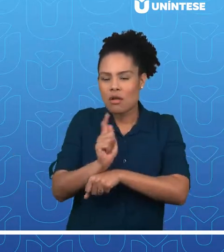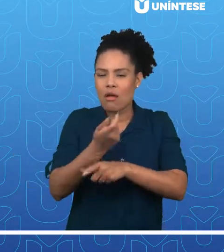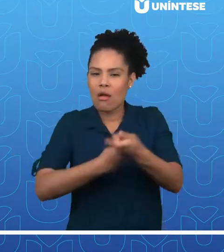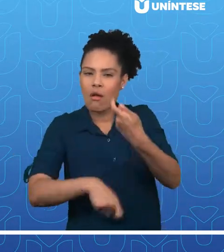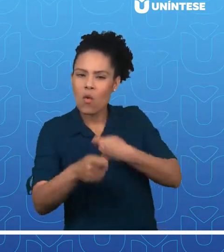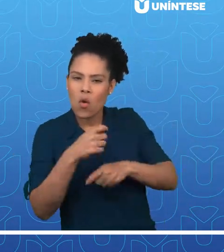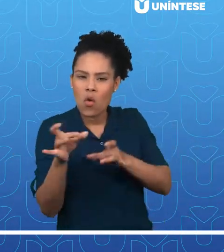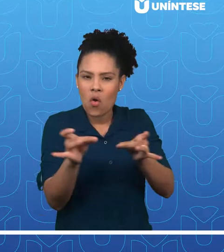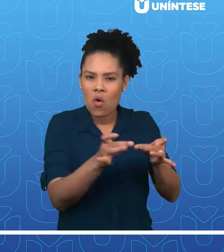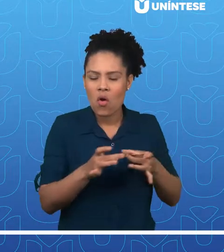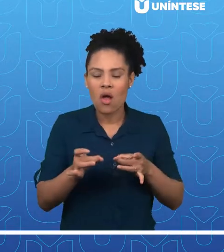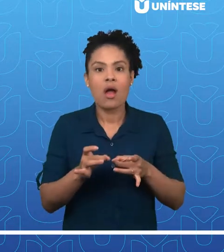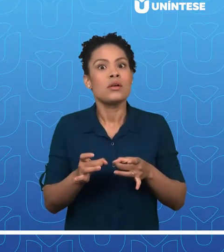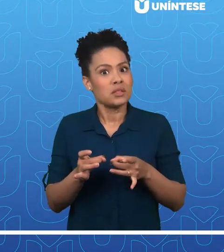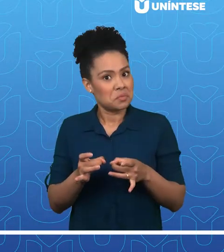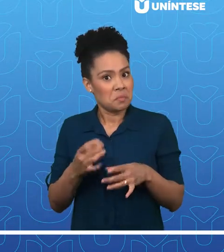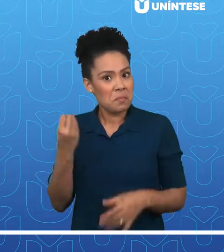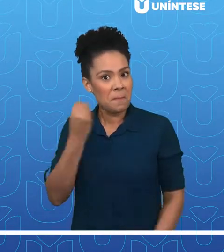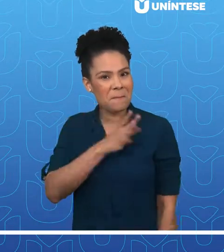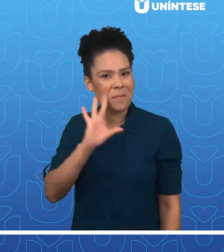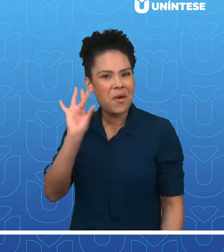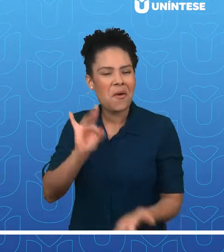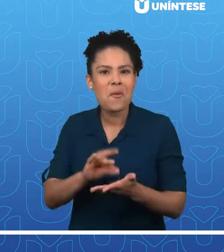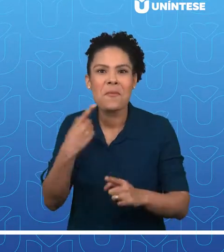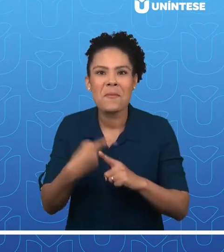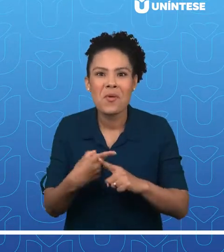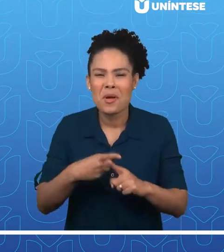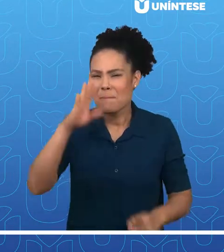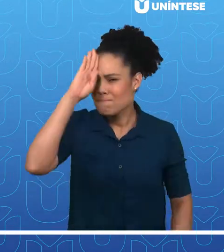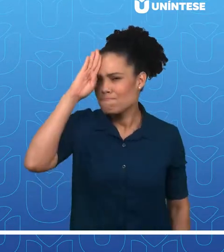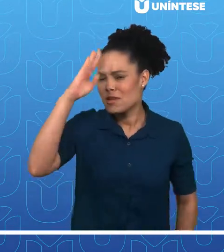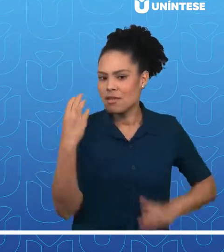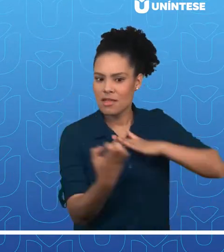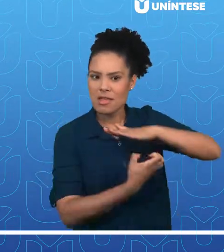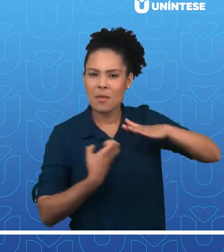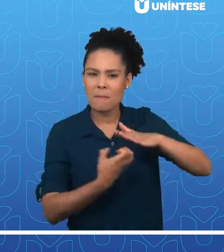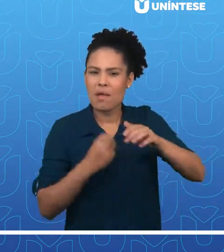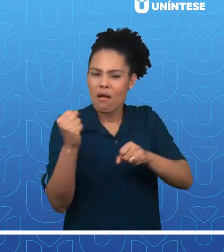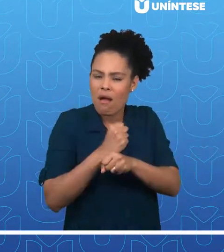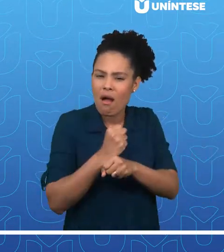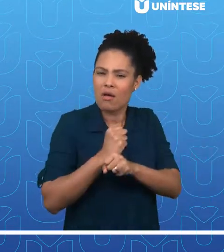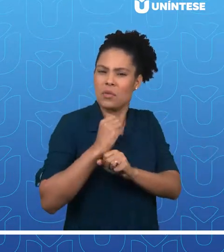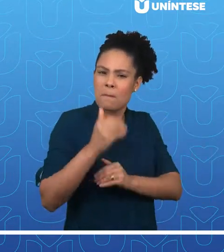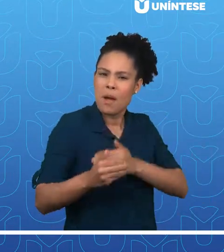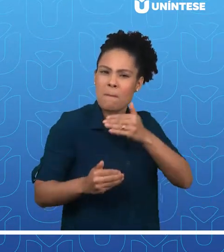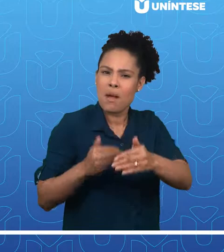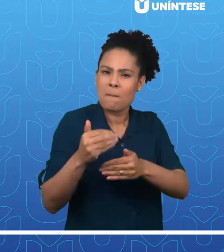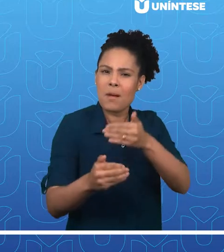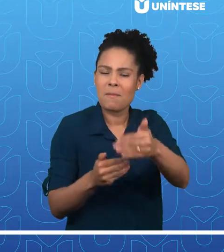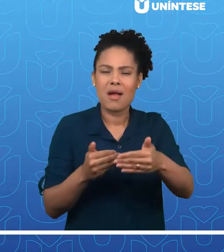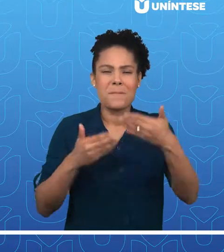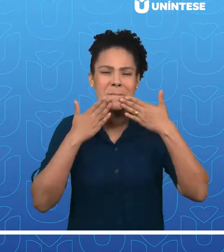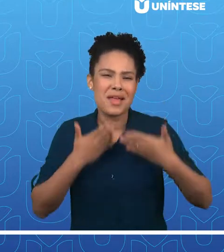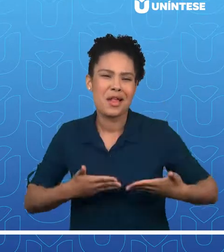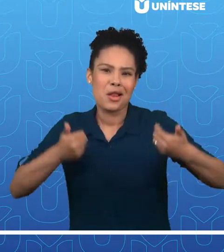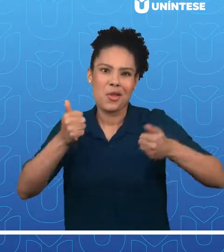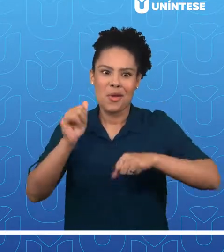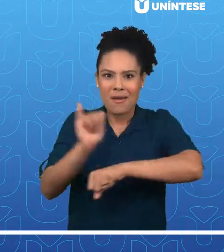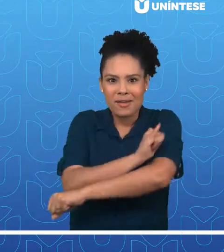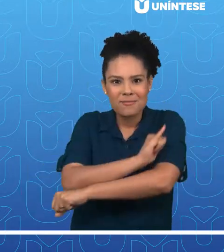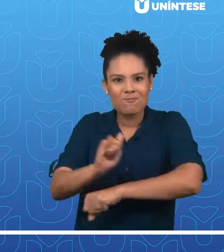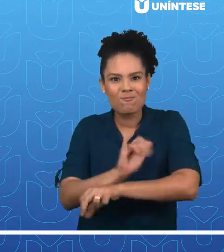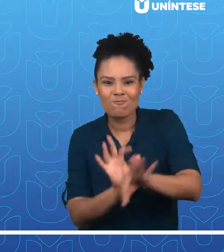comercial é bastante aquecido, especialmente porque as empresas buscam, a cada ano, aprimorar as suas práticas